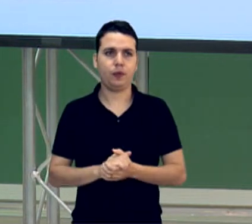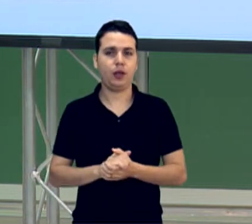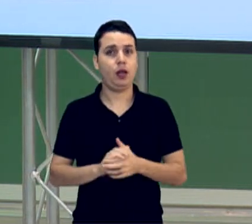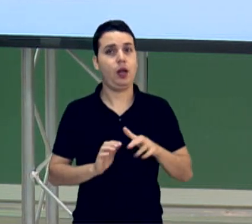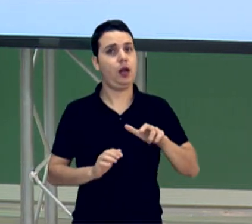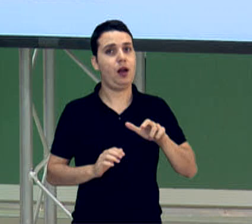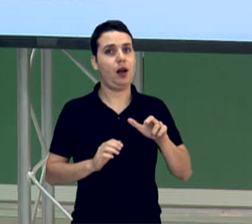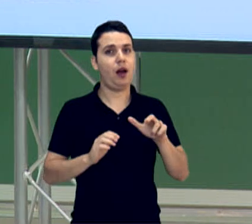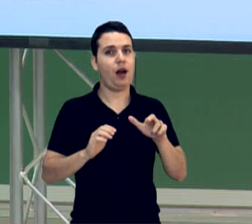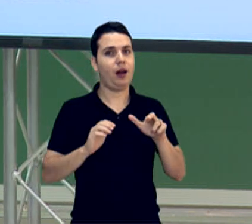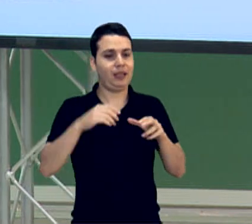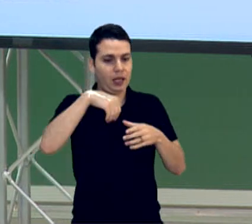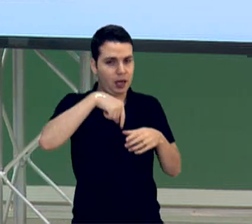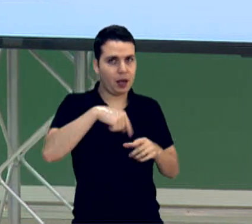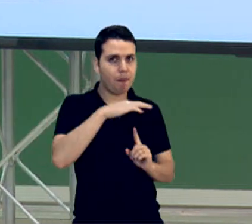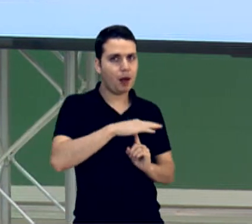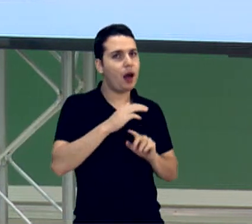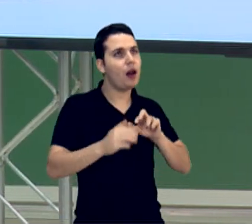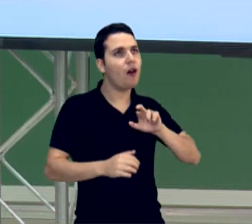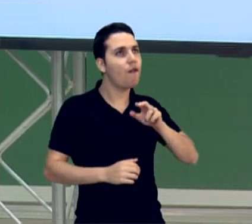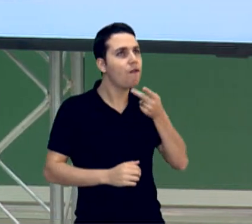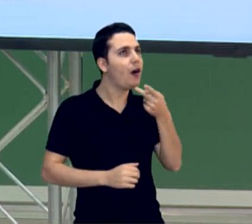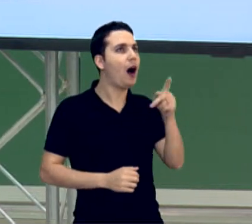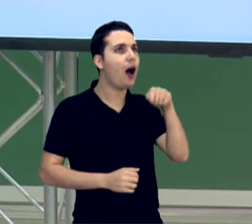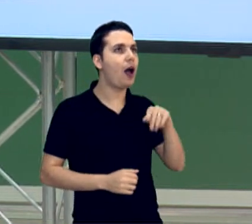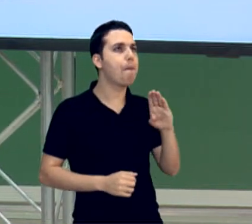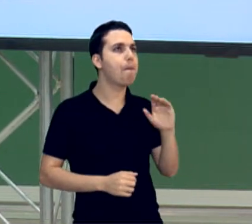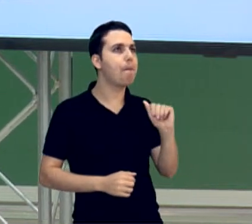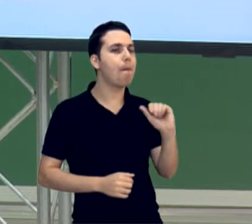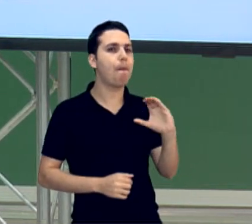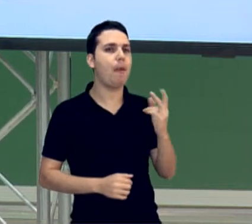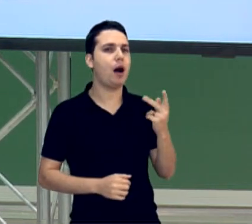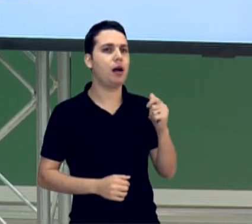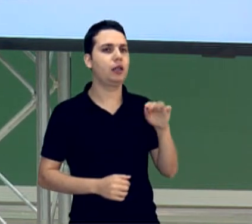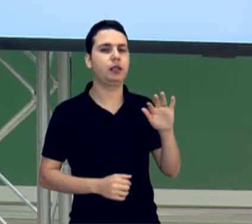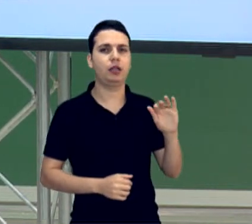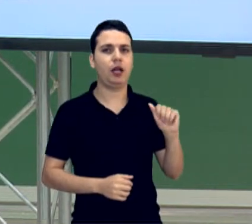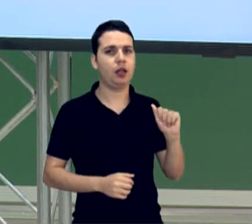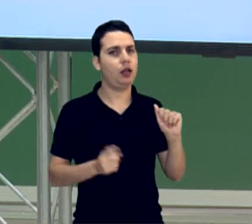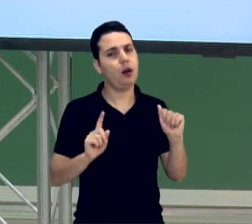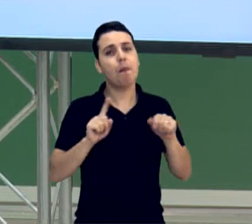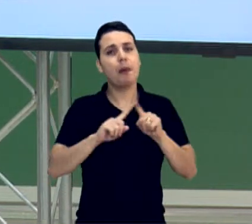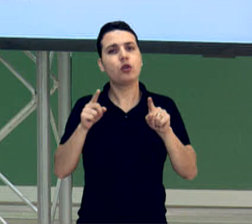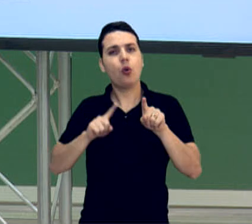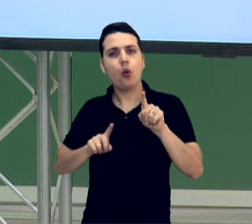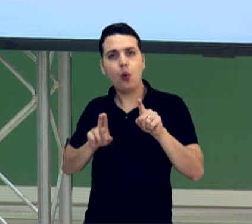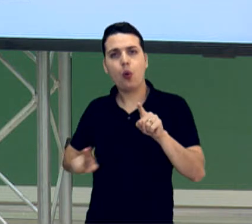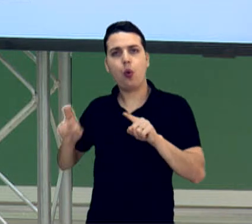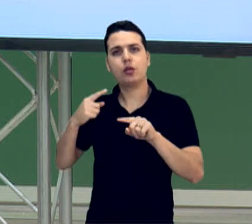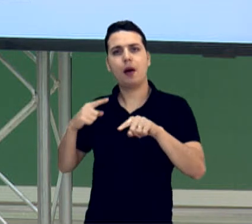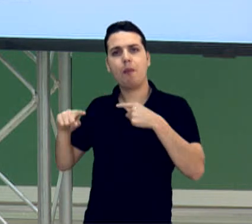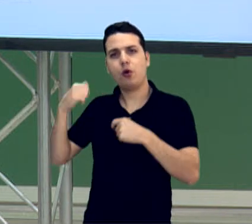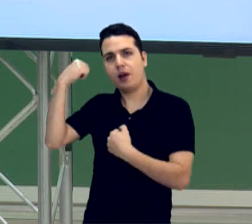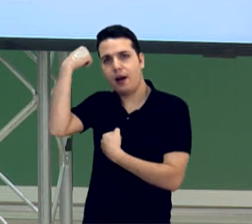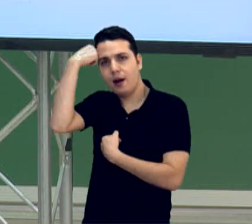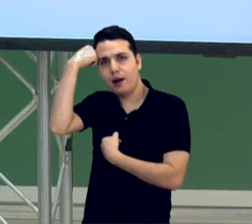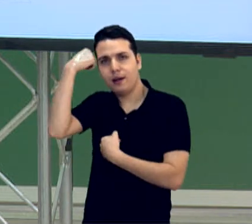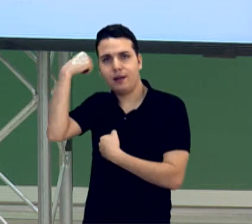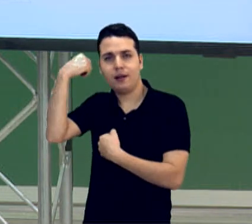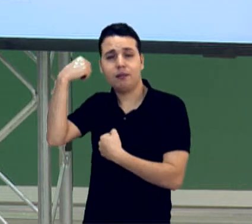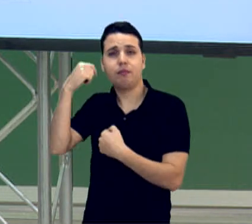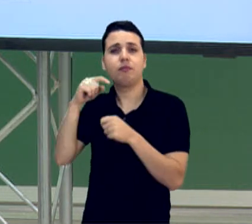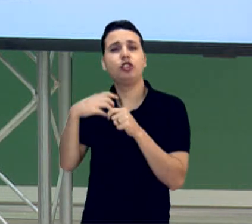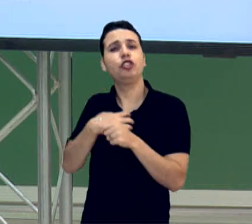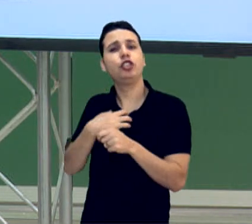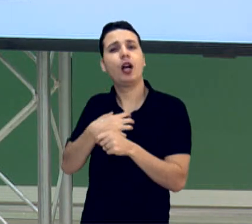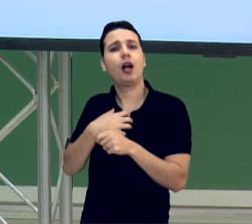bachata, né, mas tem se usado sim a música do sertanejo, né, sertanejo universitário, numa